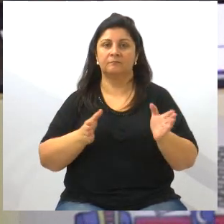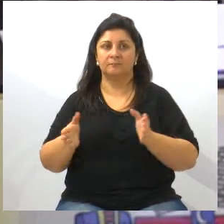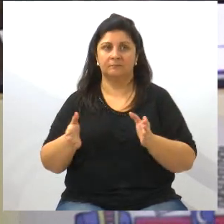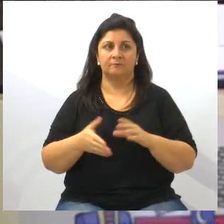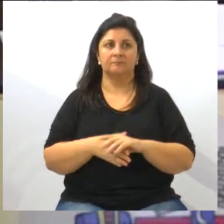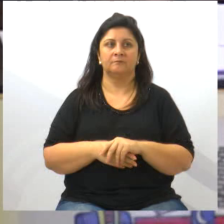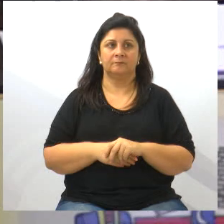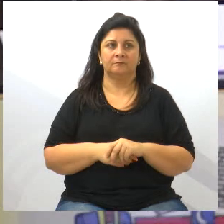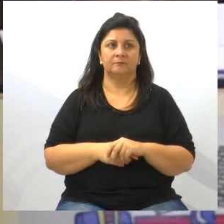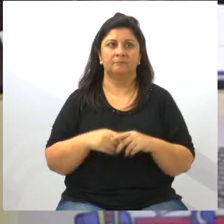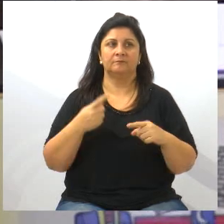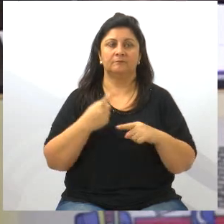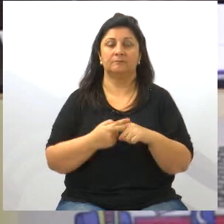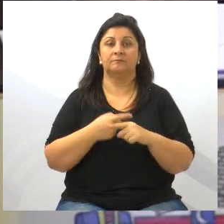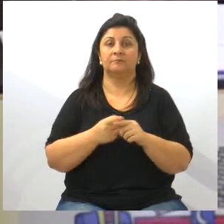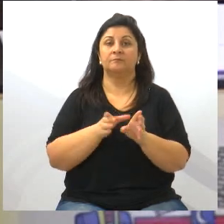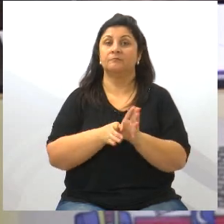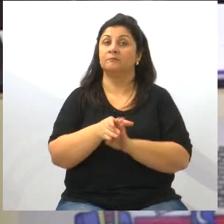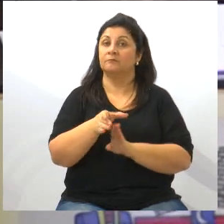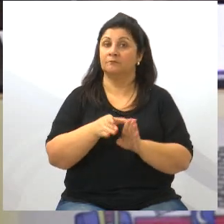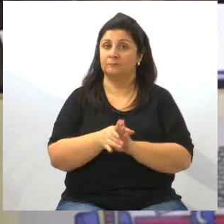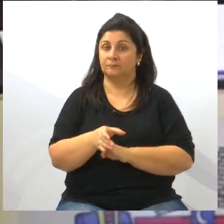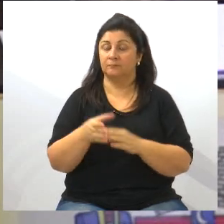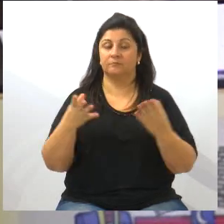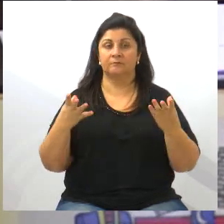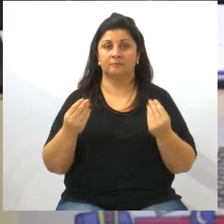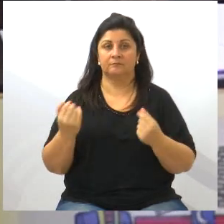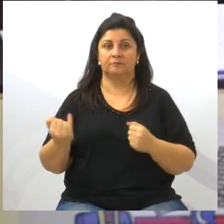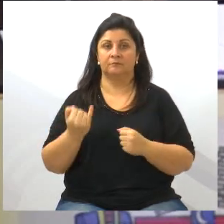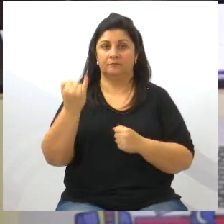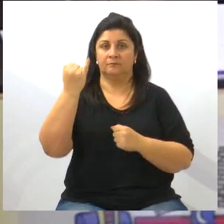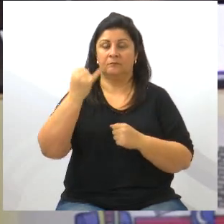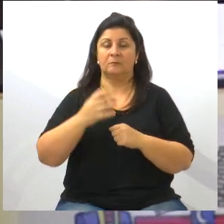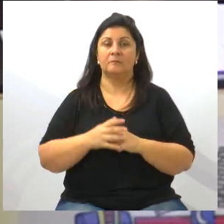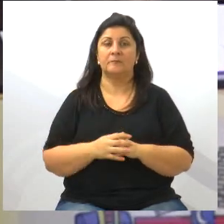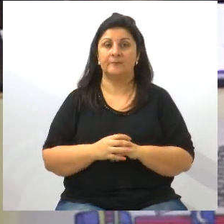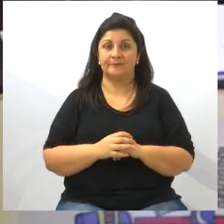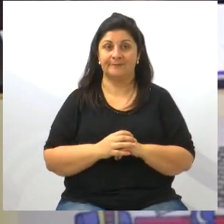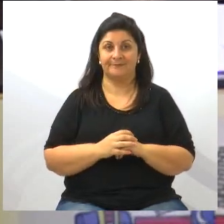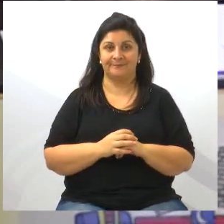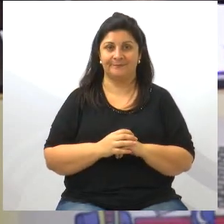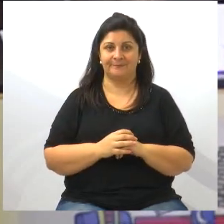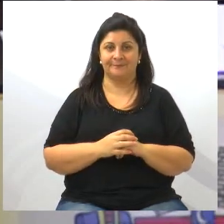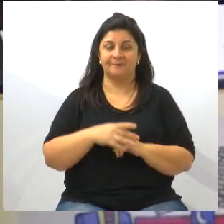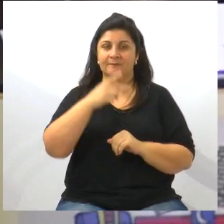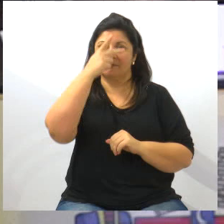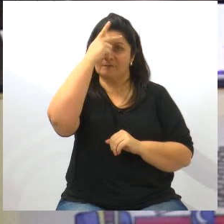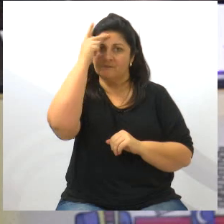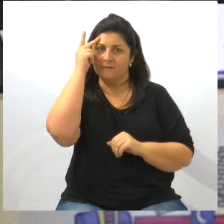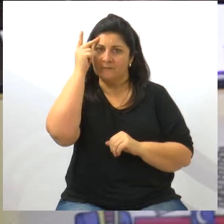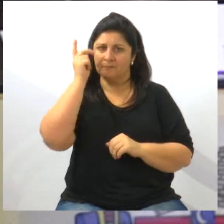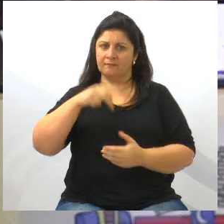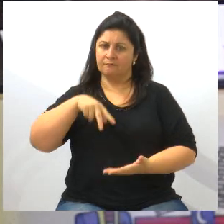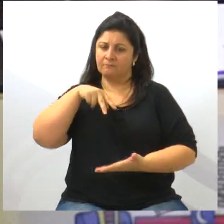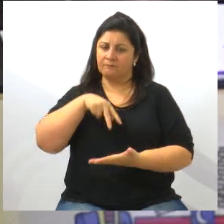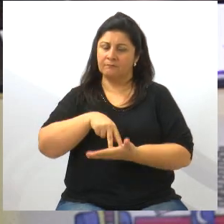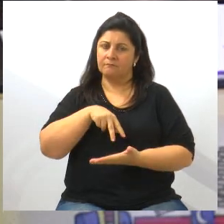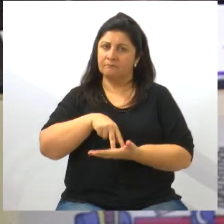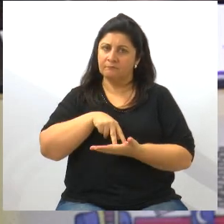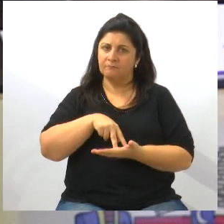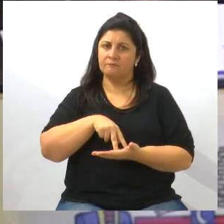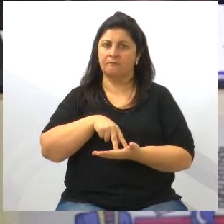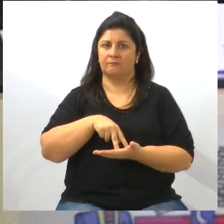porque conselho é de fundamental importância e é das pessoas se comprometerem com